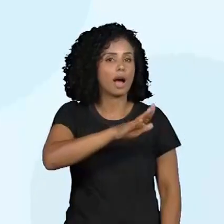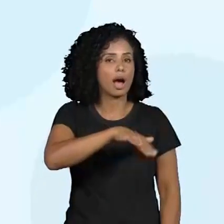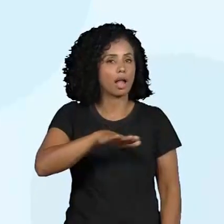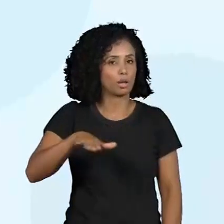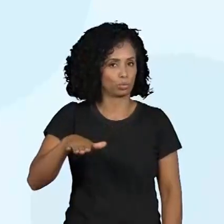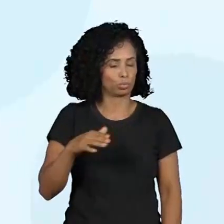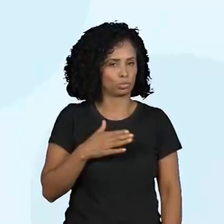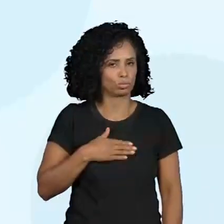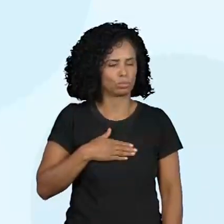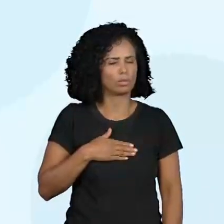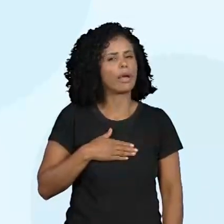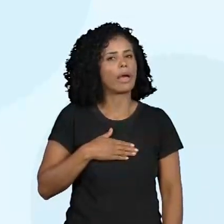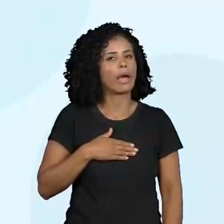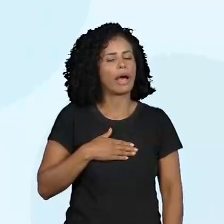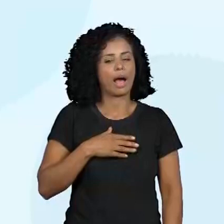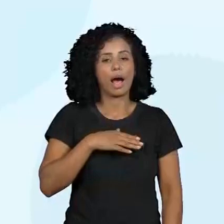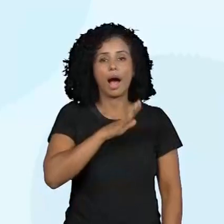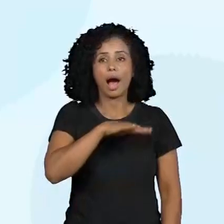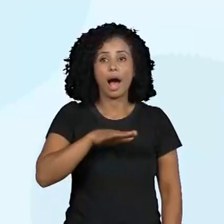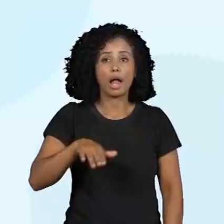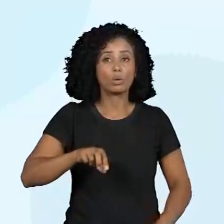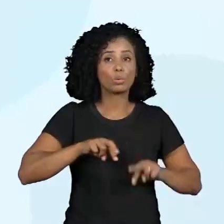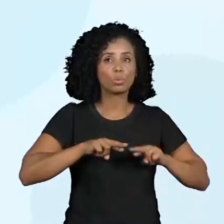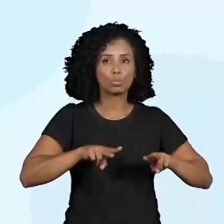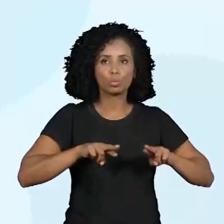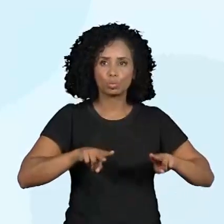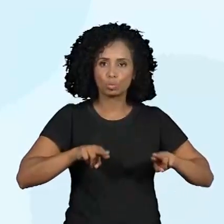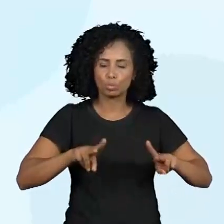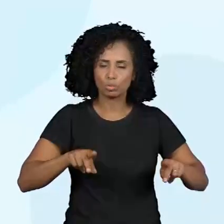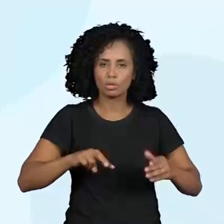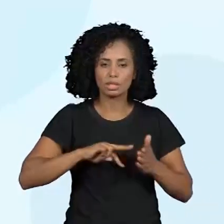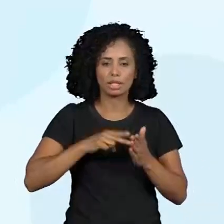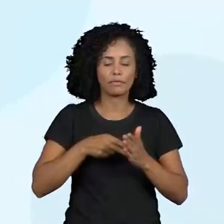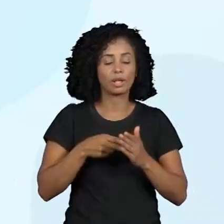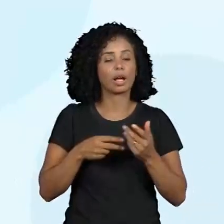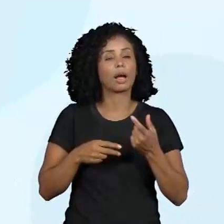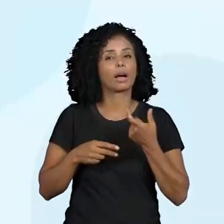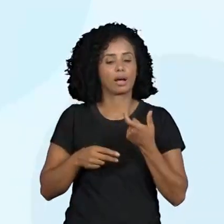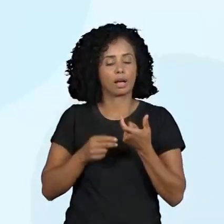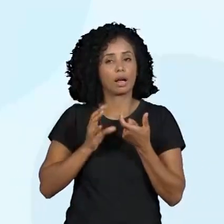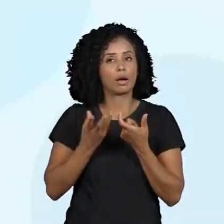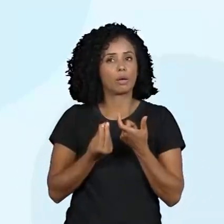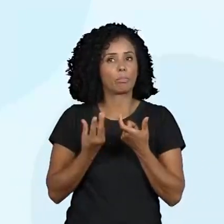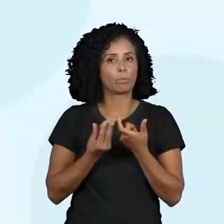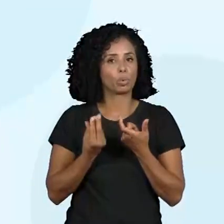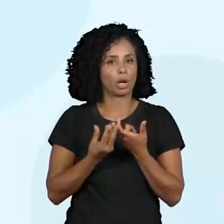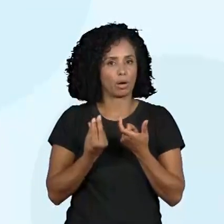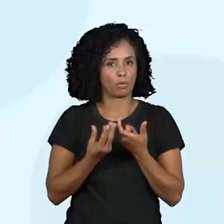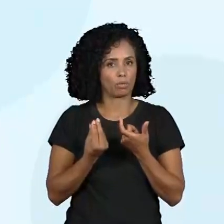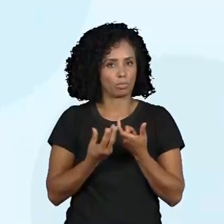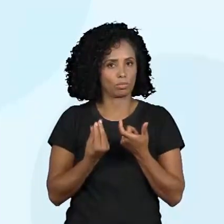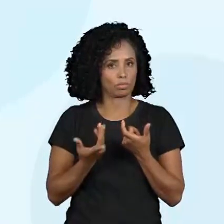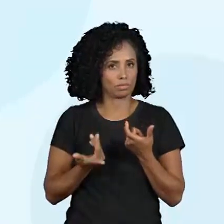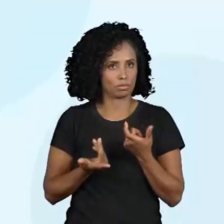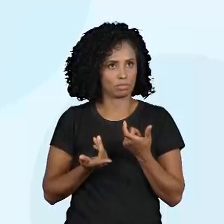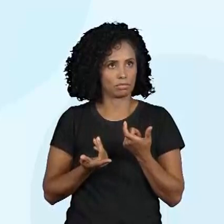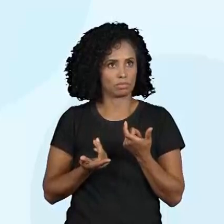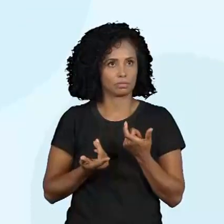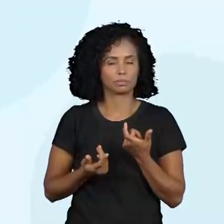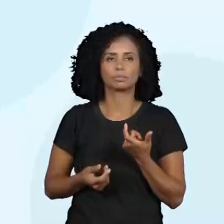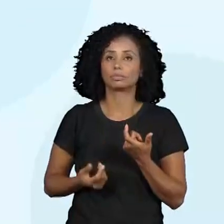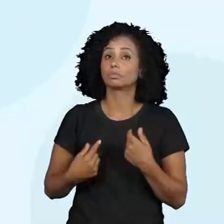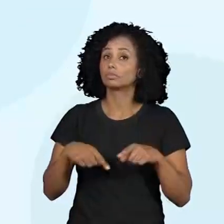se são alunos no plural então eles são o meu verbo também acompanha o plural